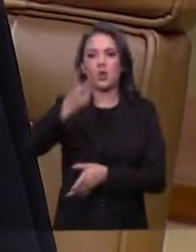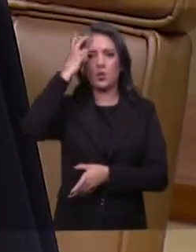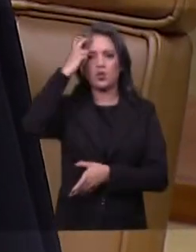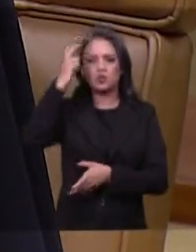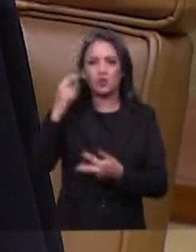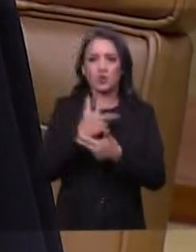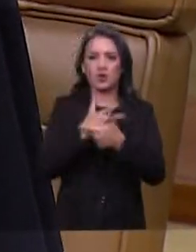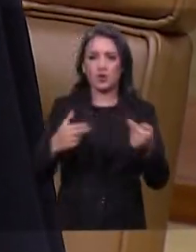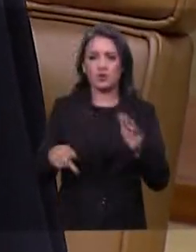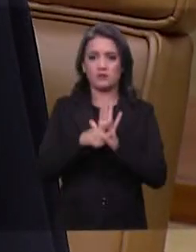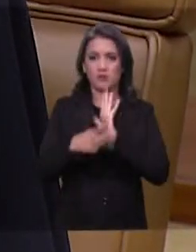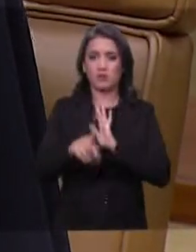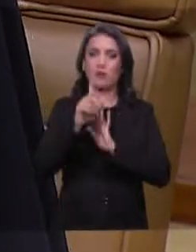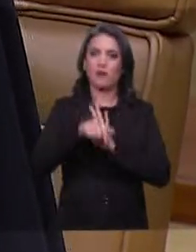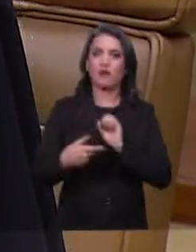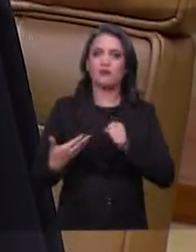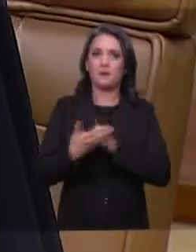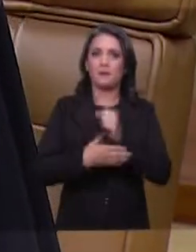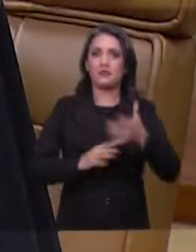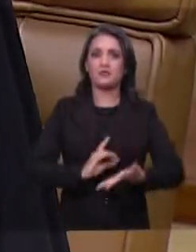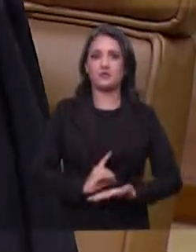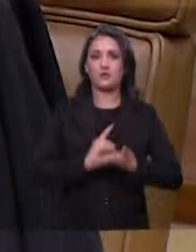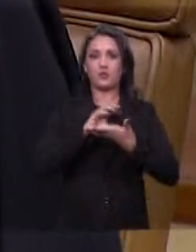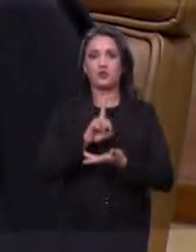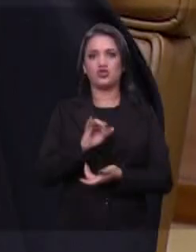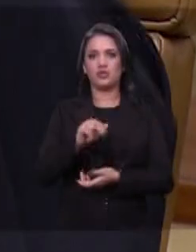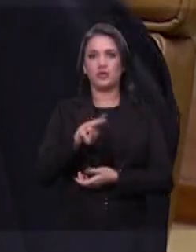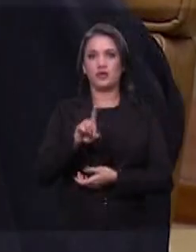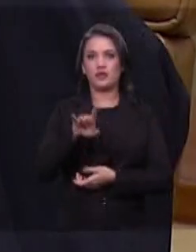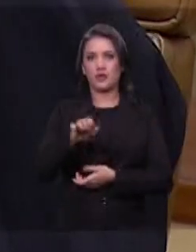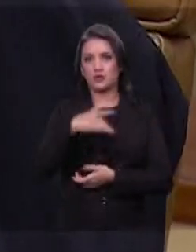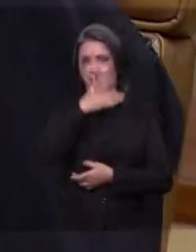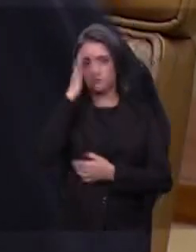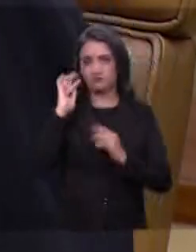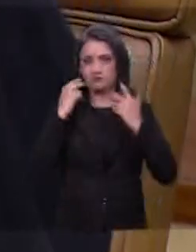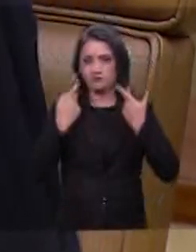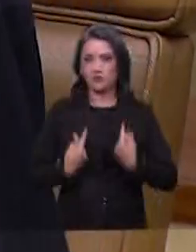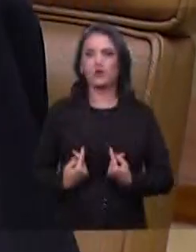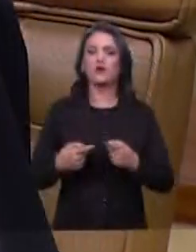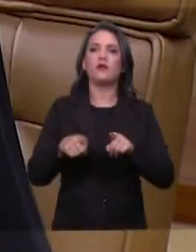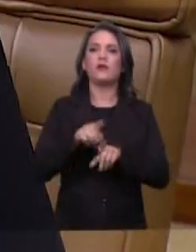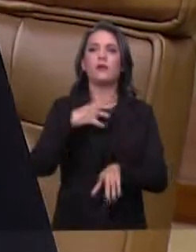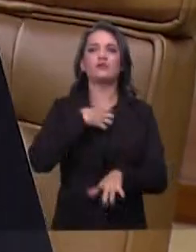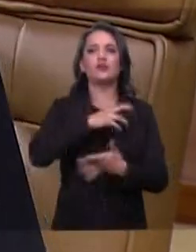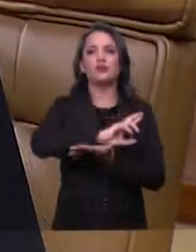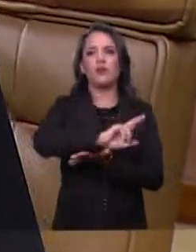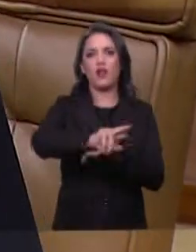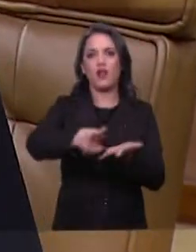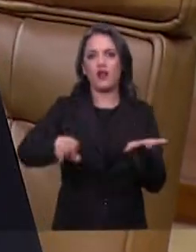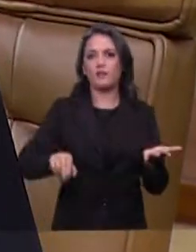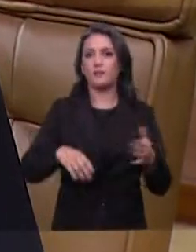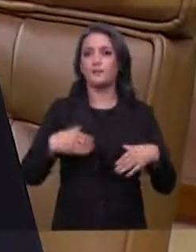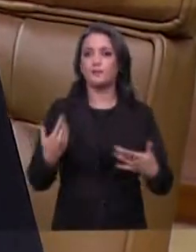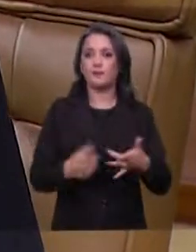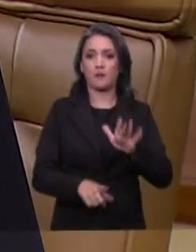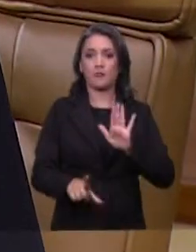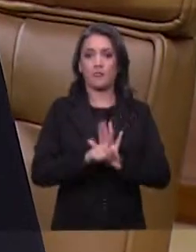como princípios da dignidade da pessoa humana e do pluralismo. De início, cumpre salientar que a